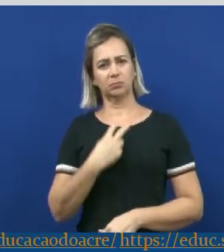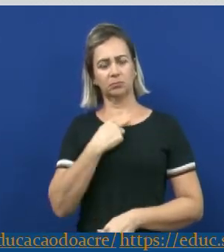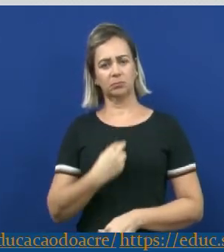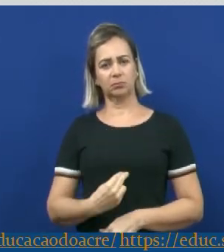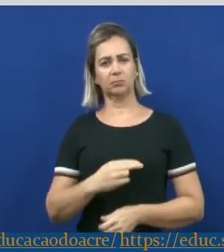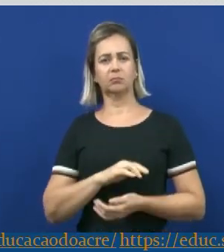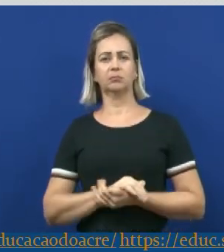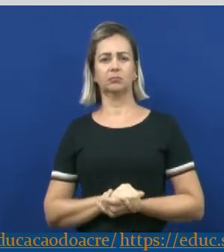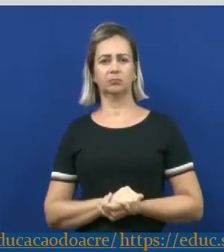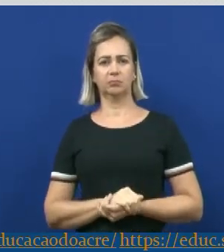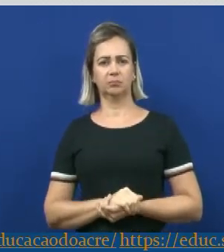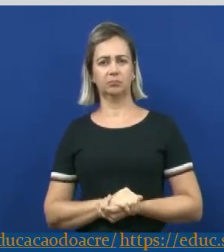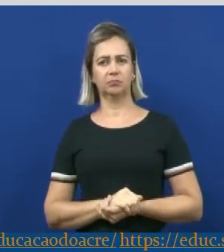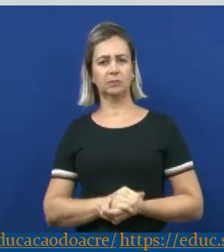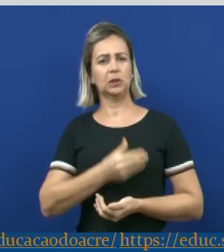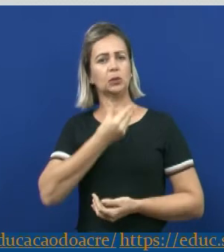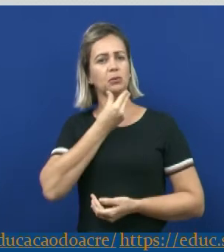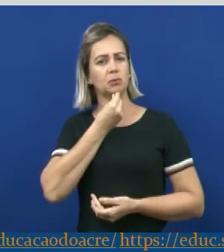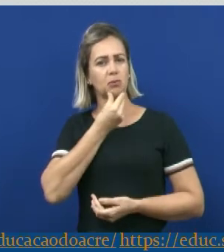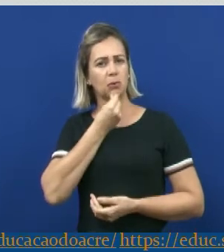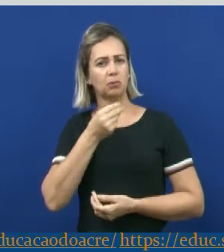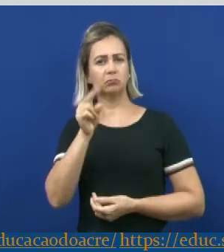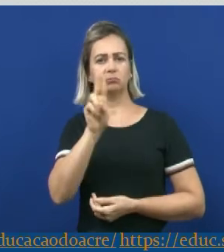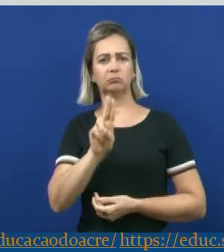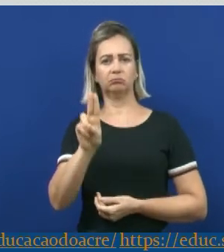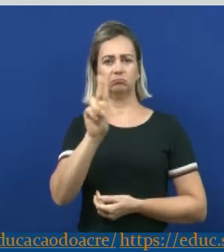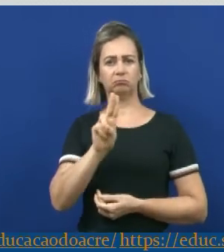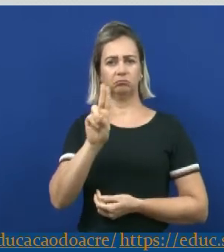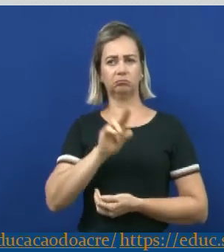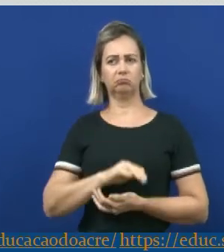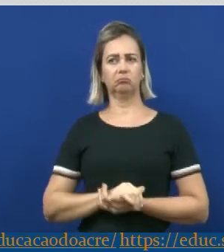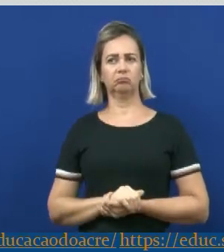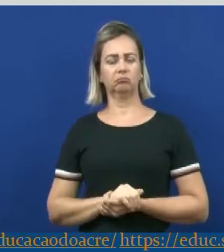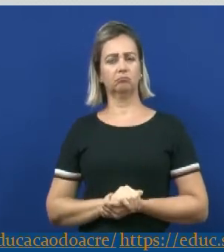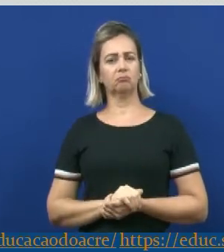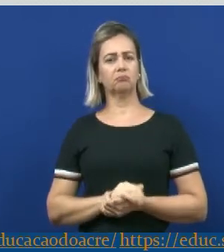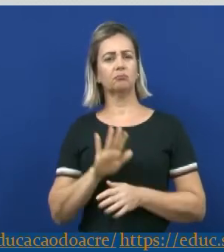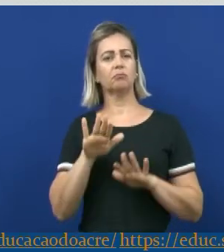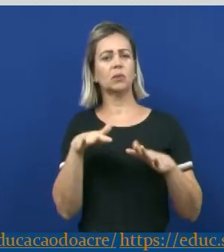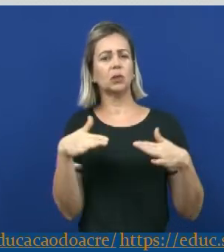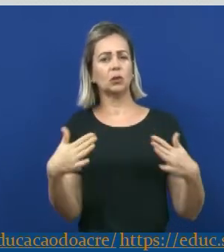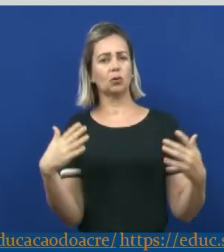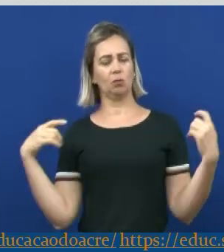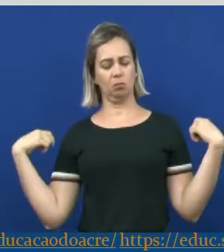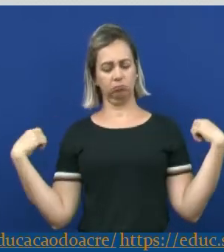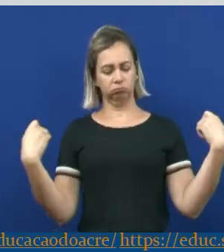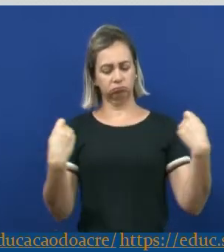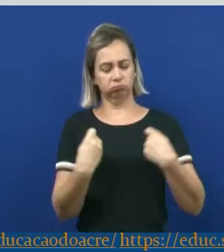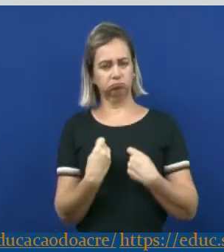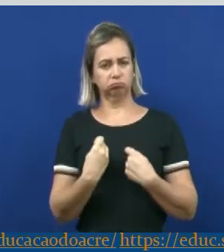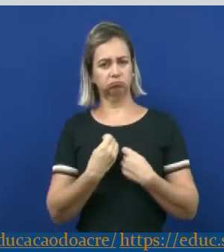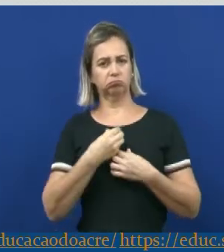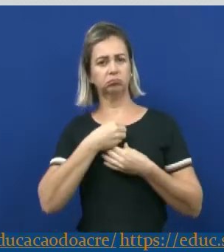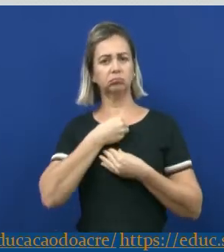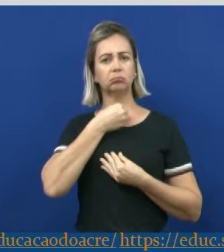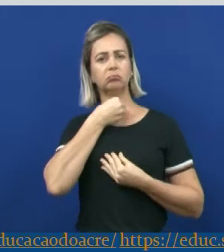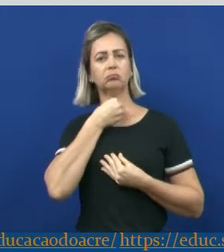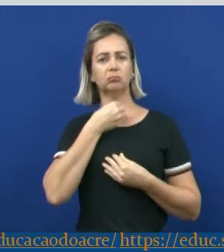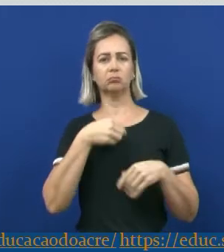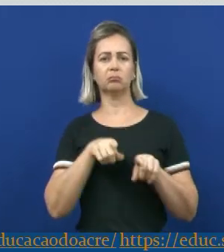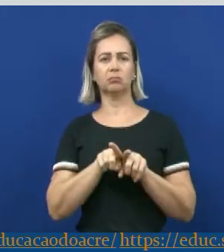masculina, gravata, certo? Lleva um traje, certo? Uma vestimenta social, masculina